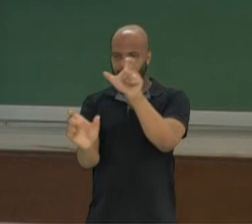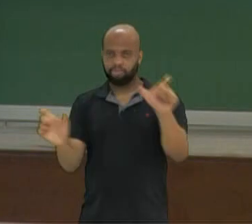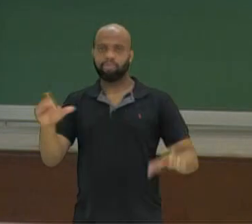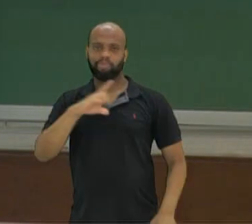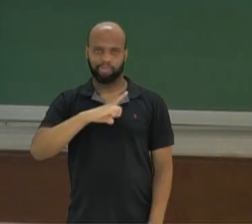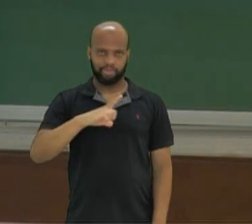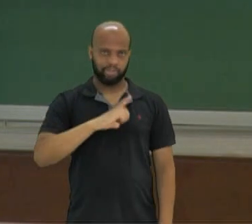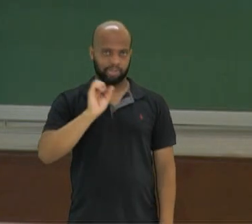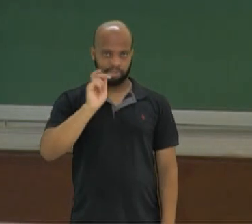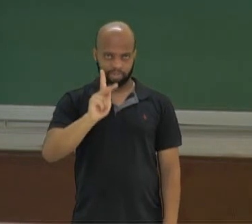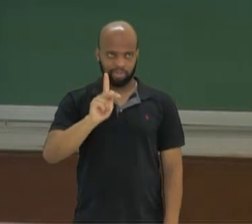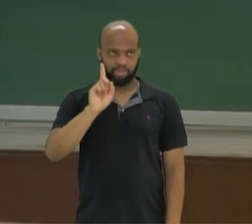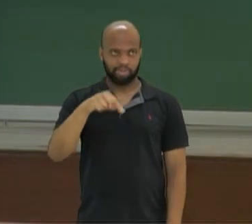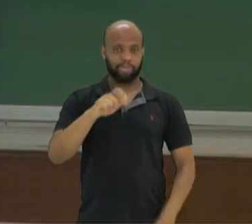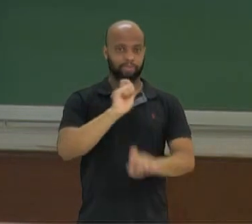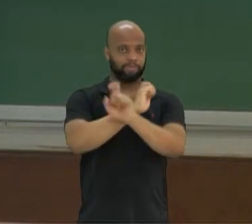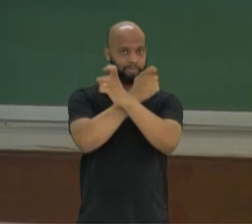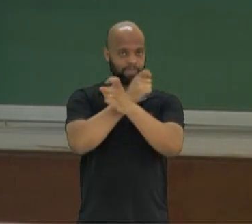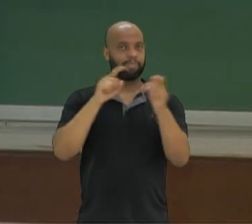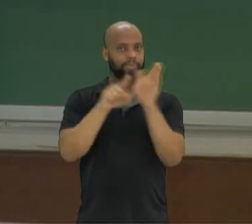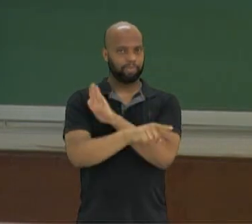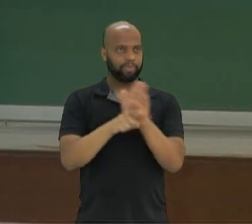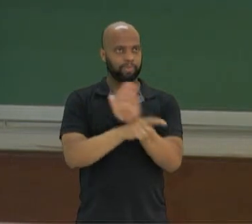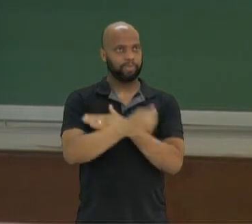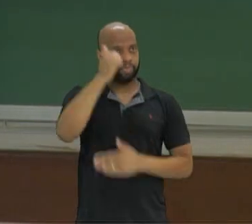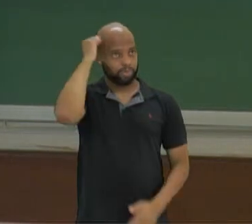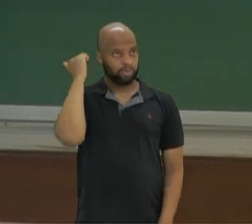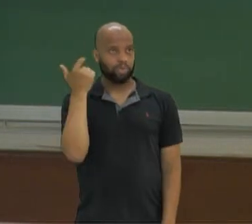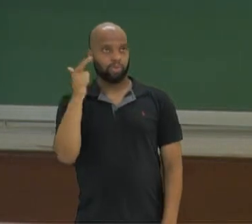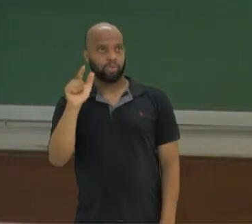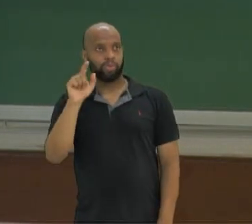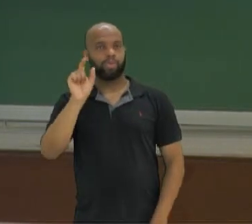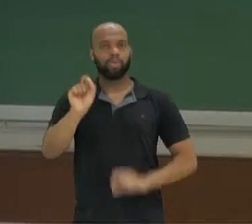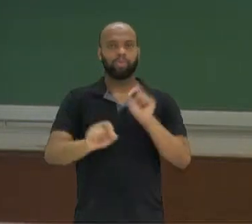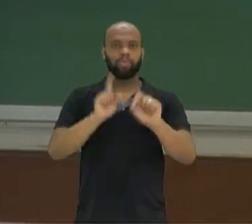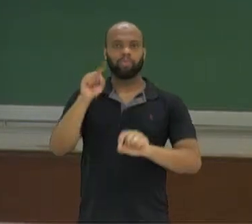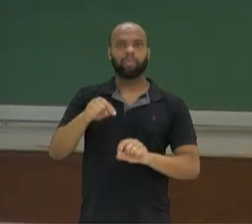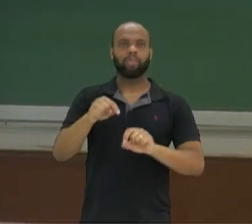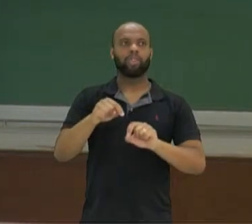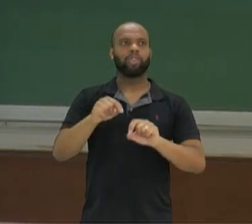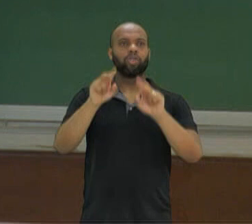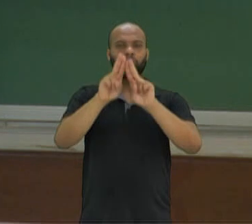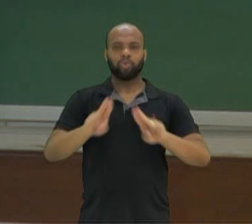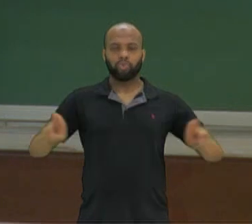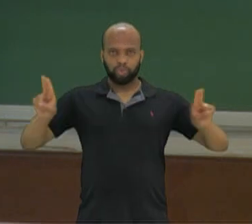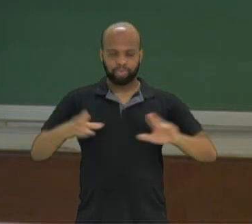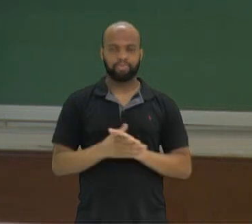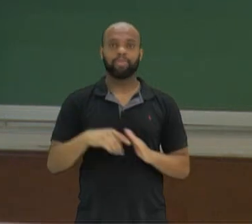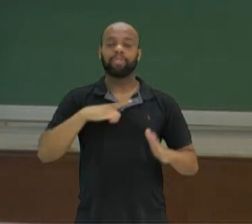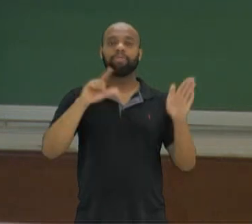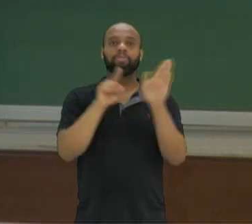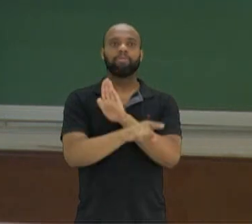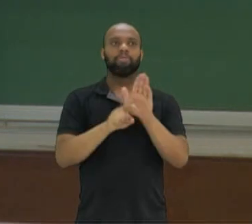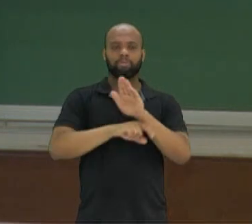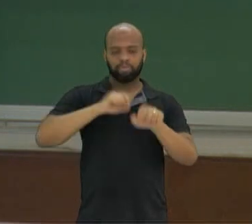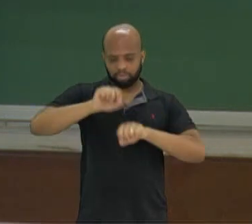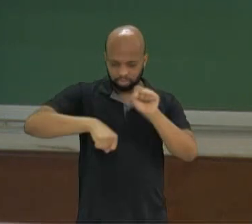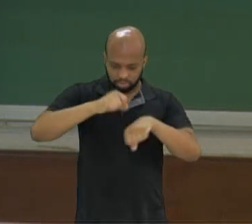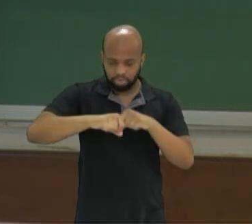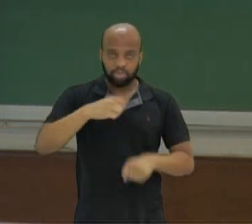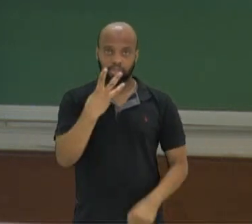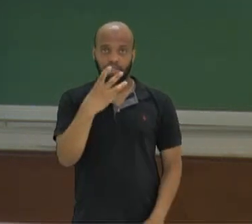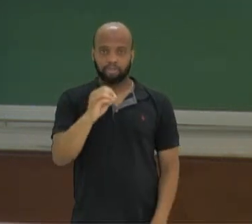Beleza? Exercício PUC 2008, hein? Vamos mais um? Federal de Santa Catarina 2011? Um ciclista costuma dar 30